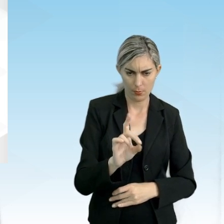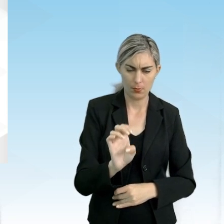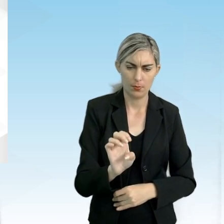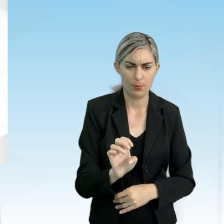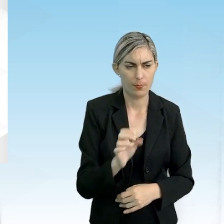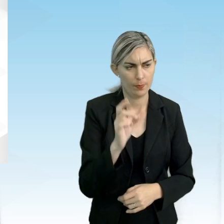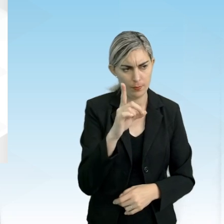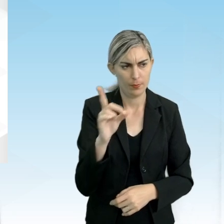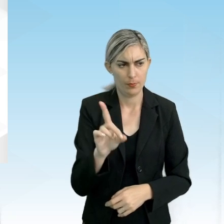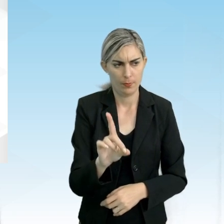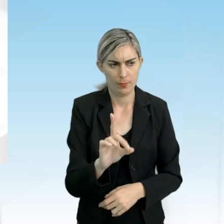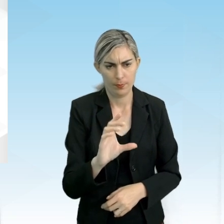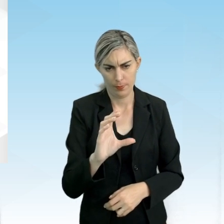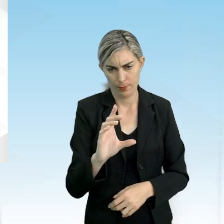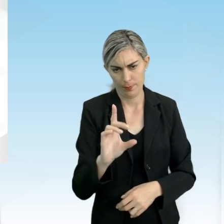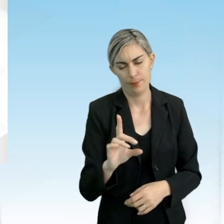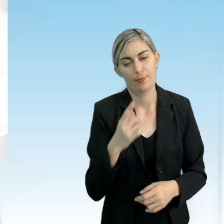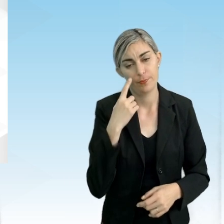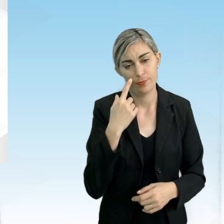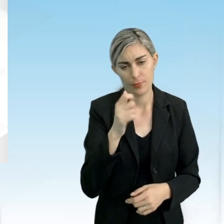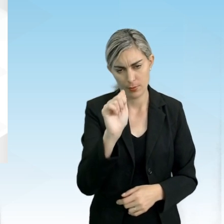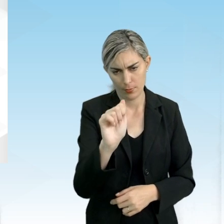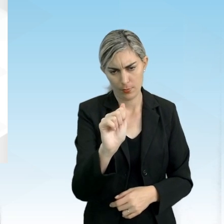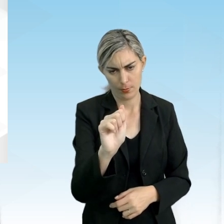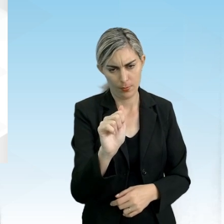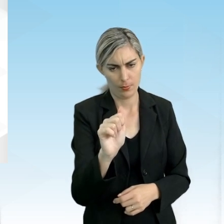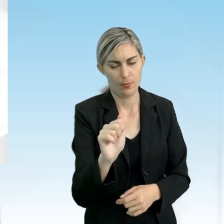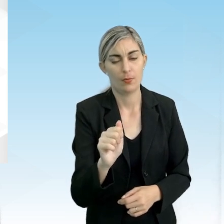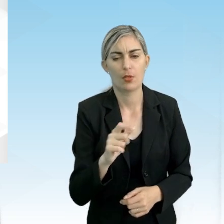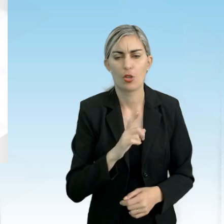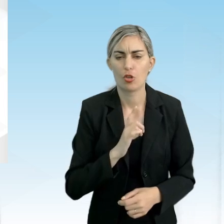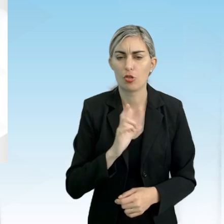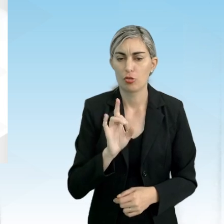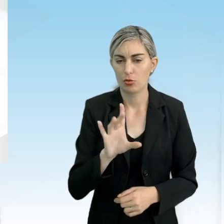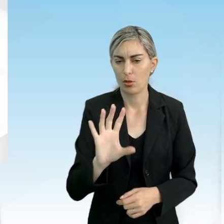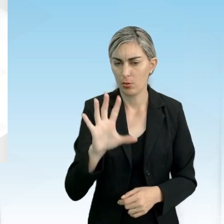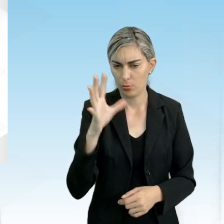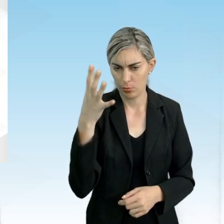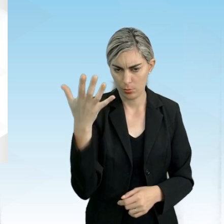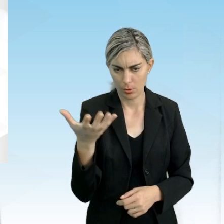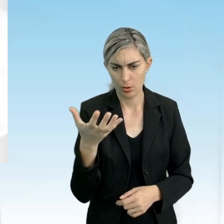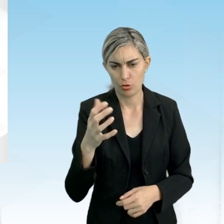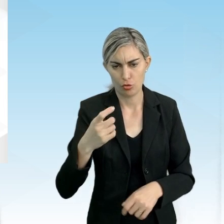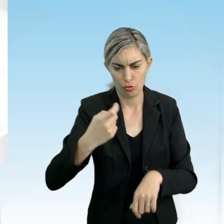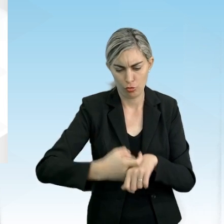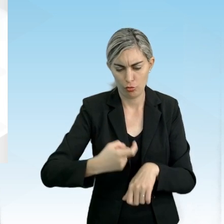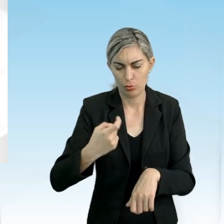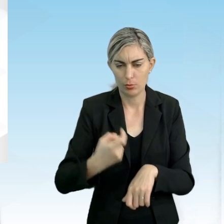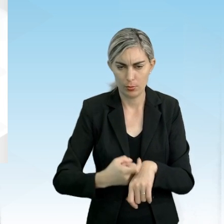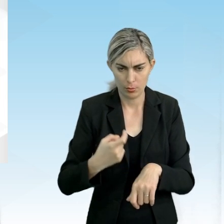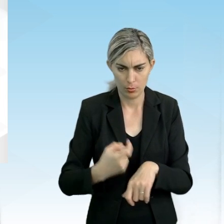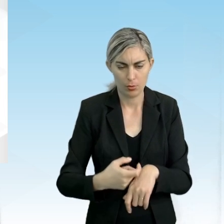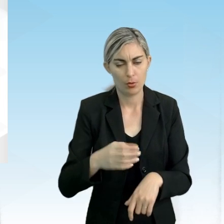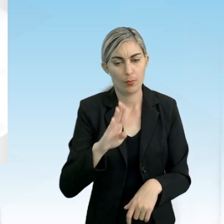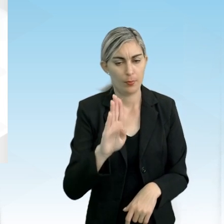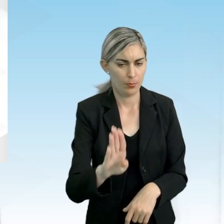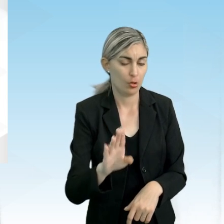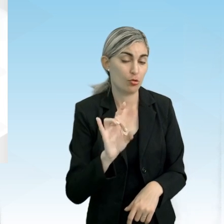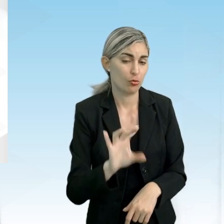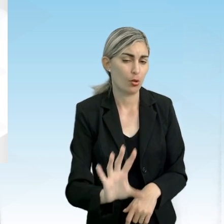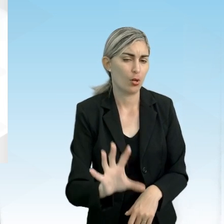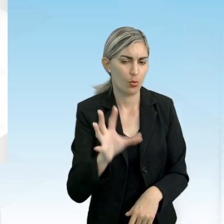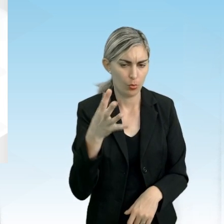letra D na letra A diz assim só corre na letra B